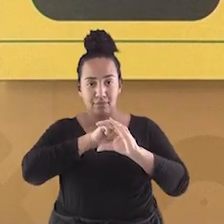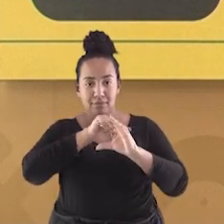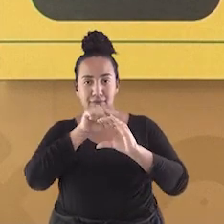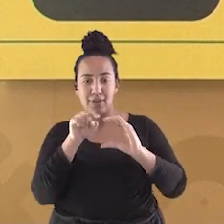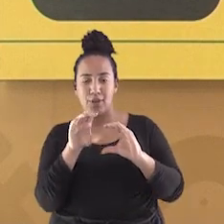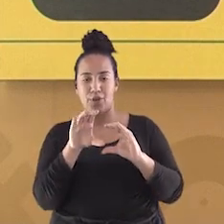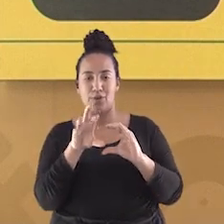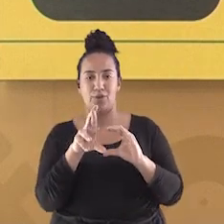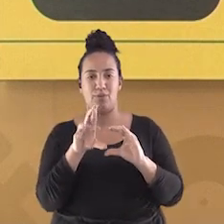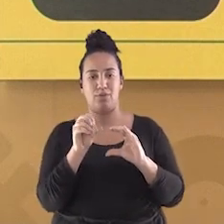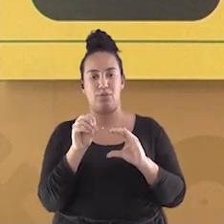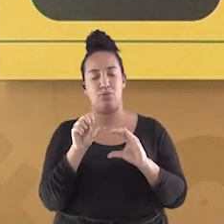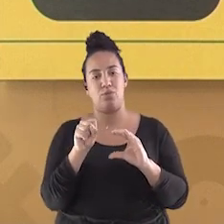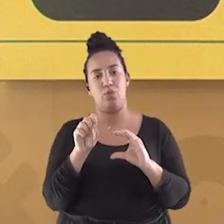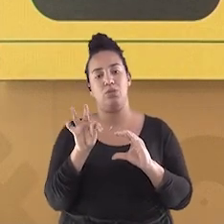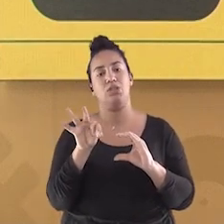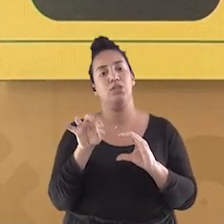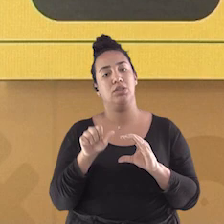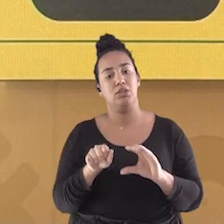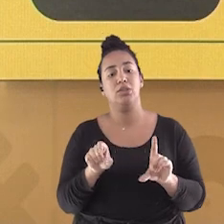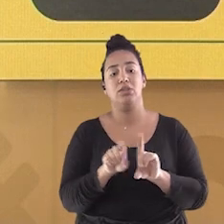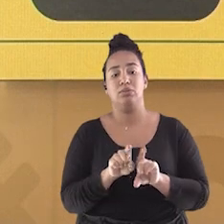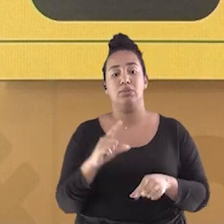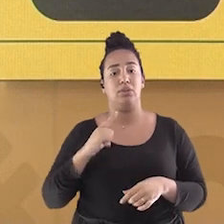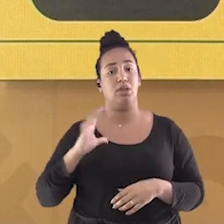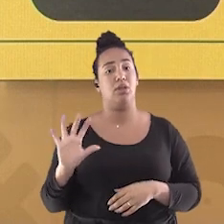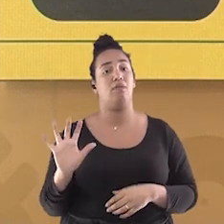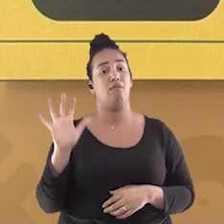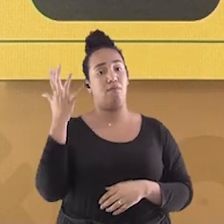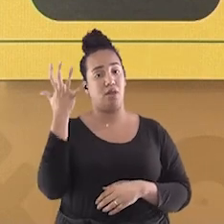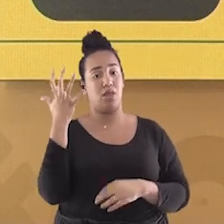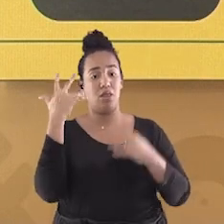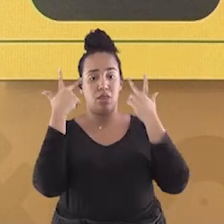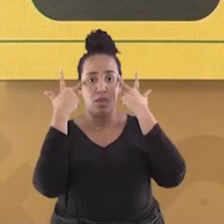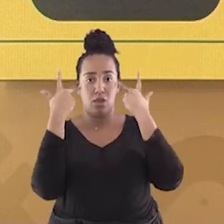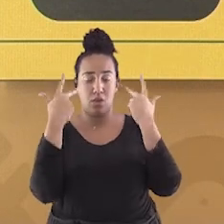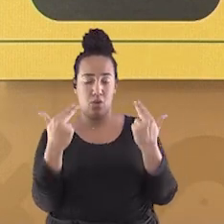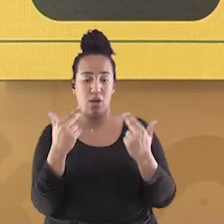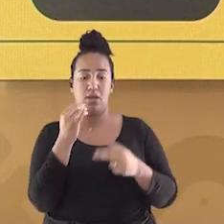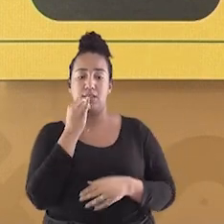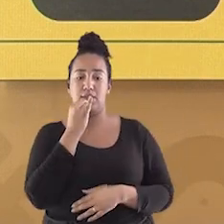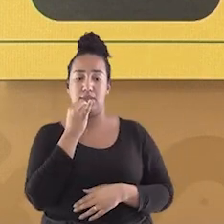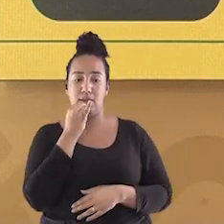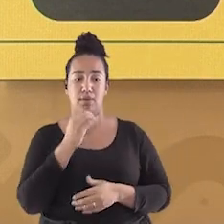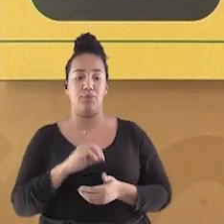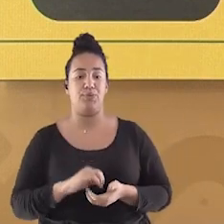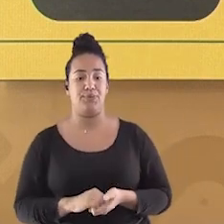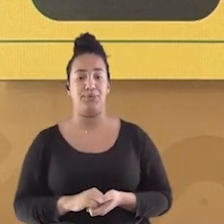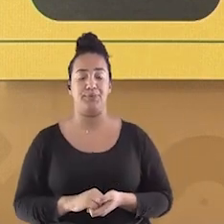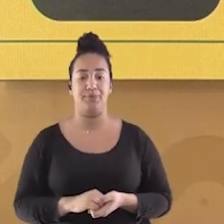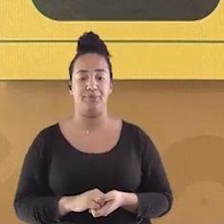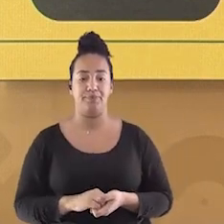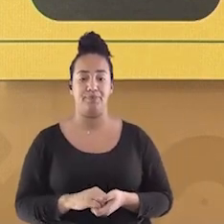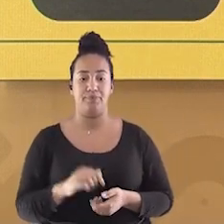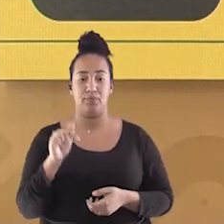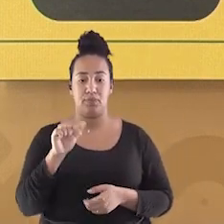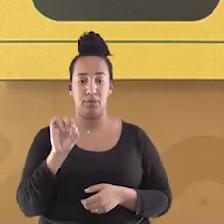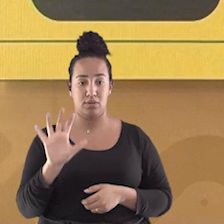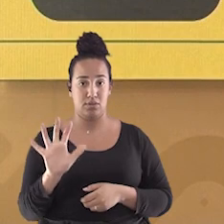E estão relacionados também a fenômenos naturais, como gravidade e